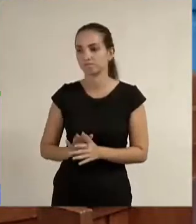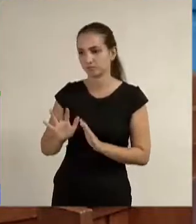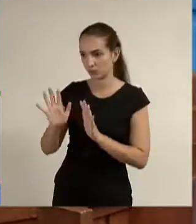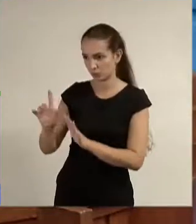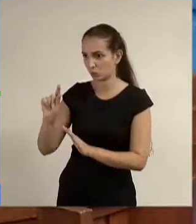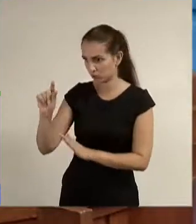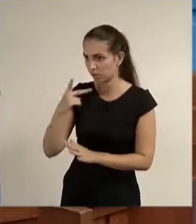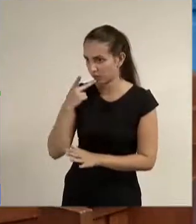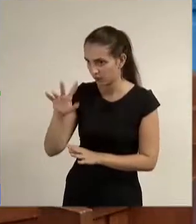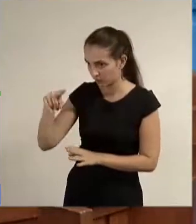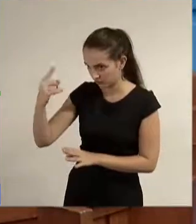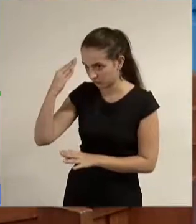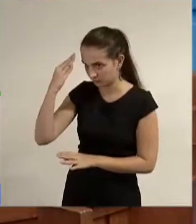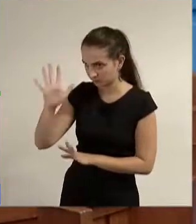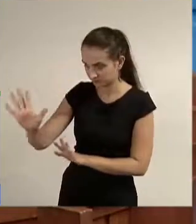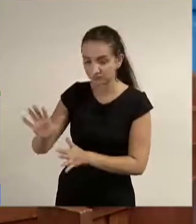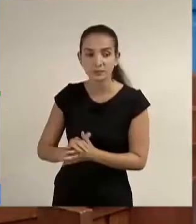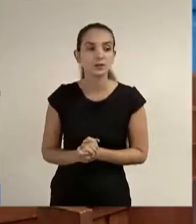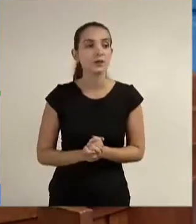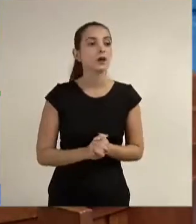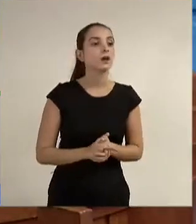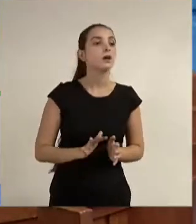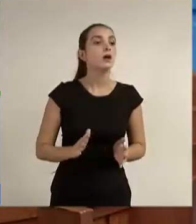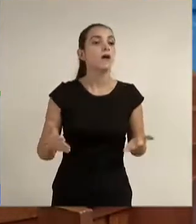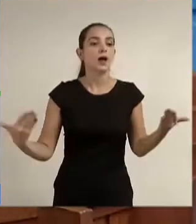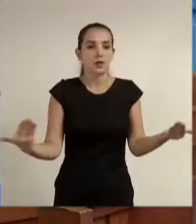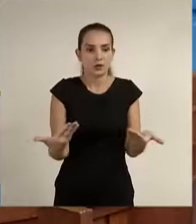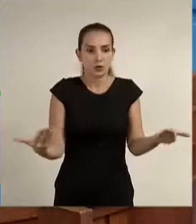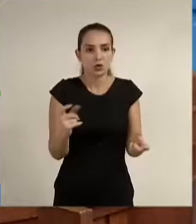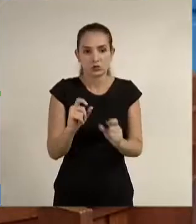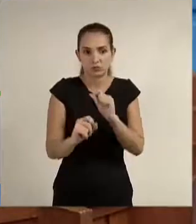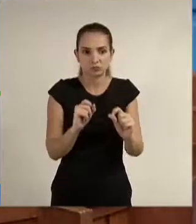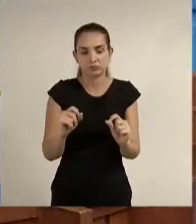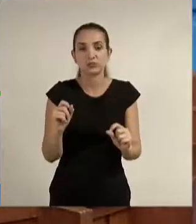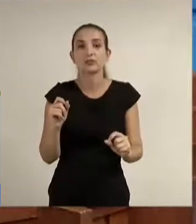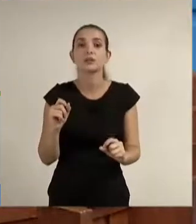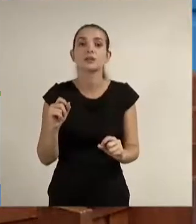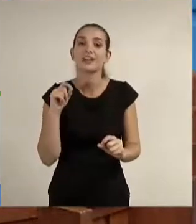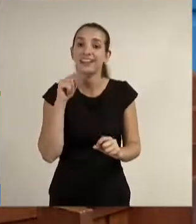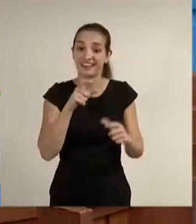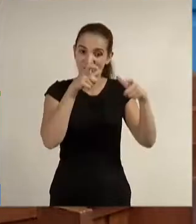Então, ali vai ter certamente um tráfego ainda maior. Então,